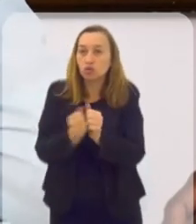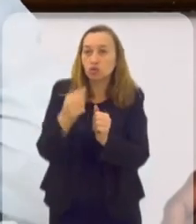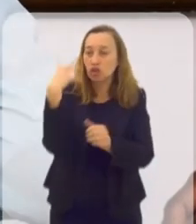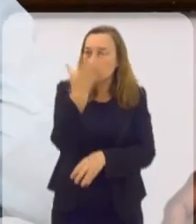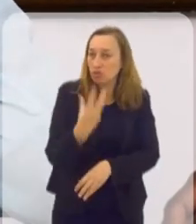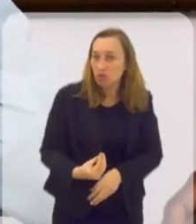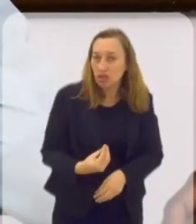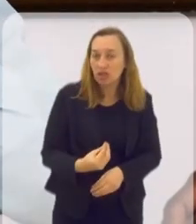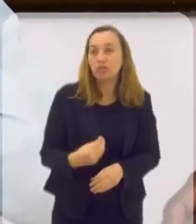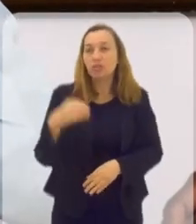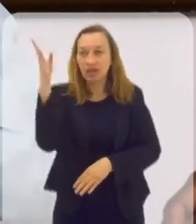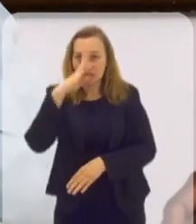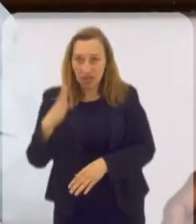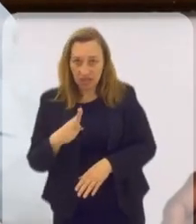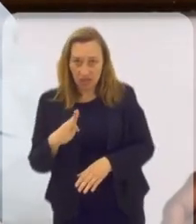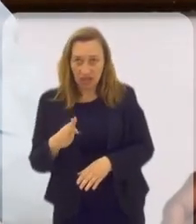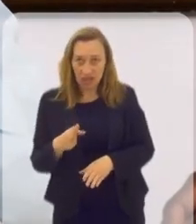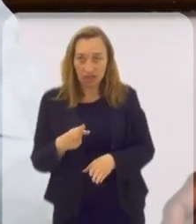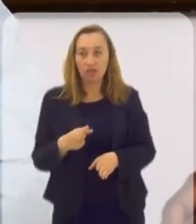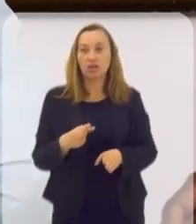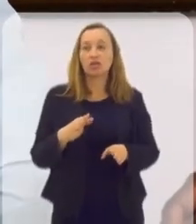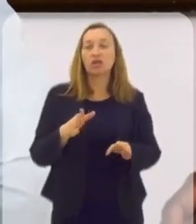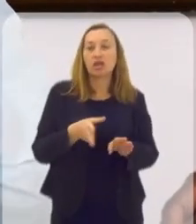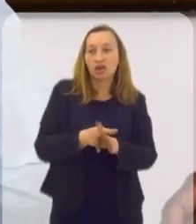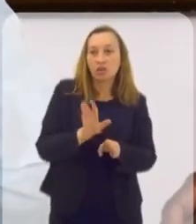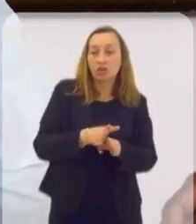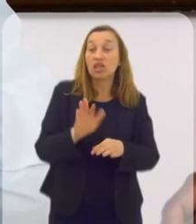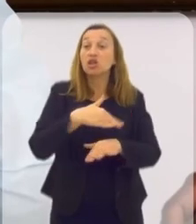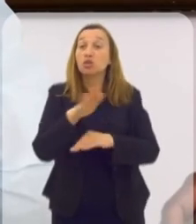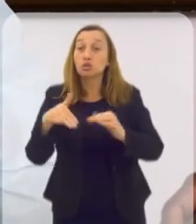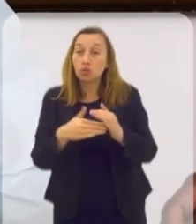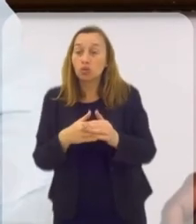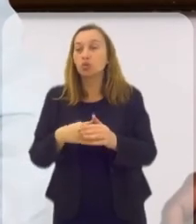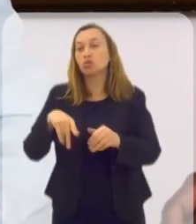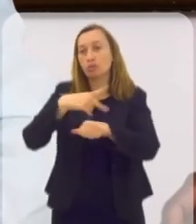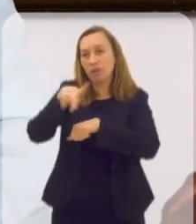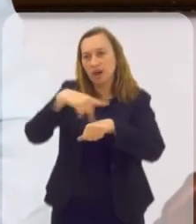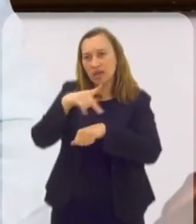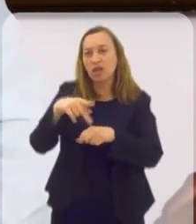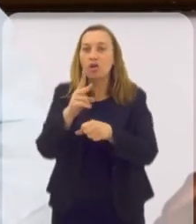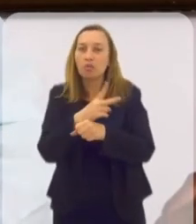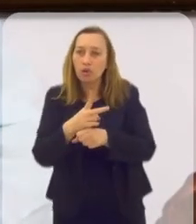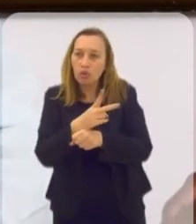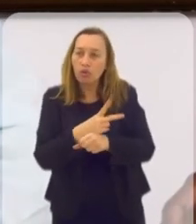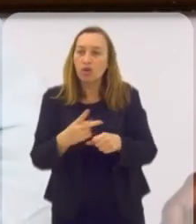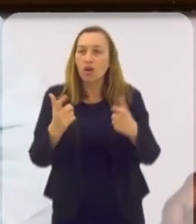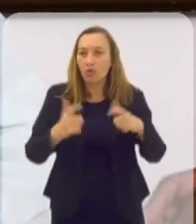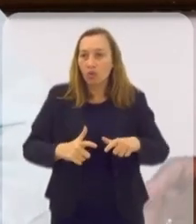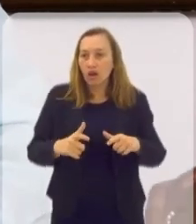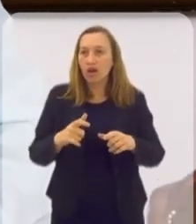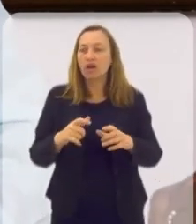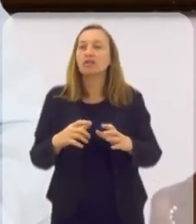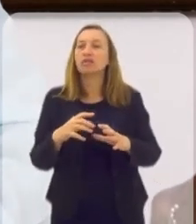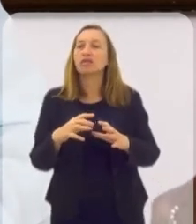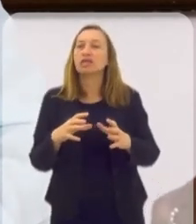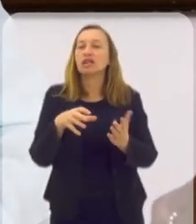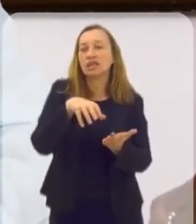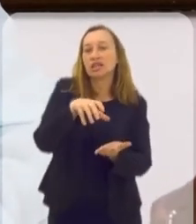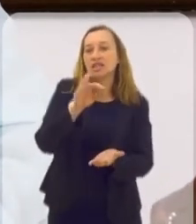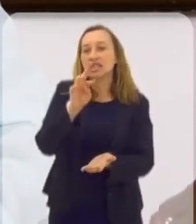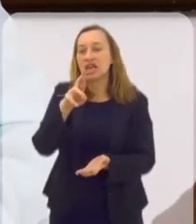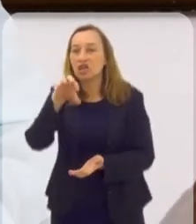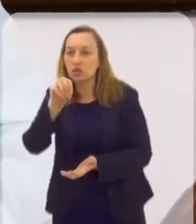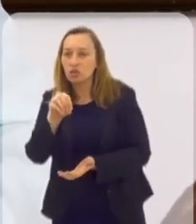Brasileira, que orienta todos os centros espíritas adesos do país. Então, procurar um centro espírita assim. Chegando ao